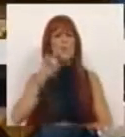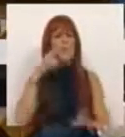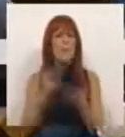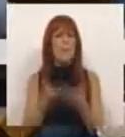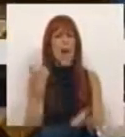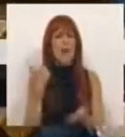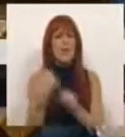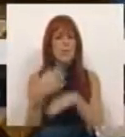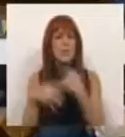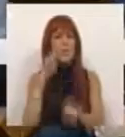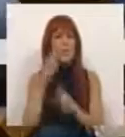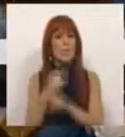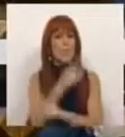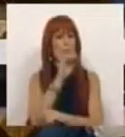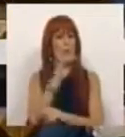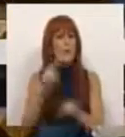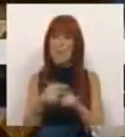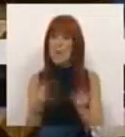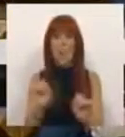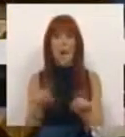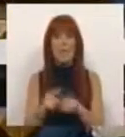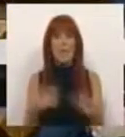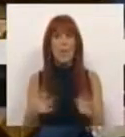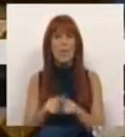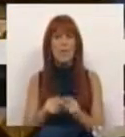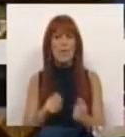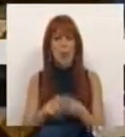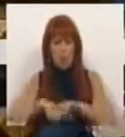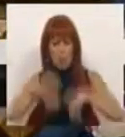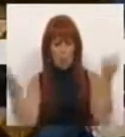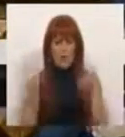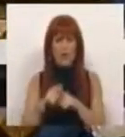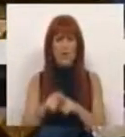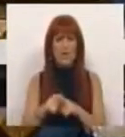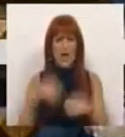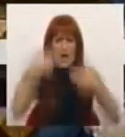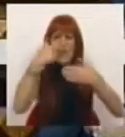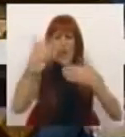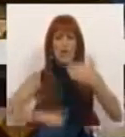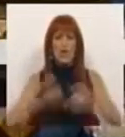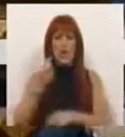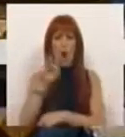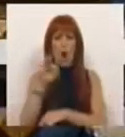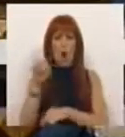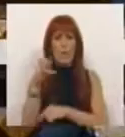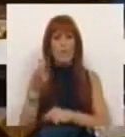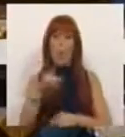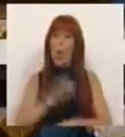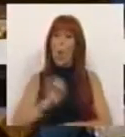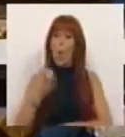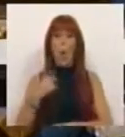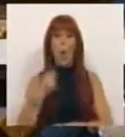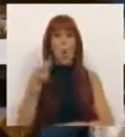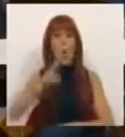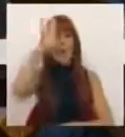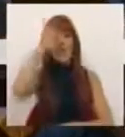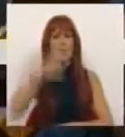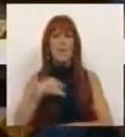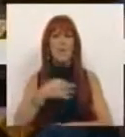mais eficácia à supervisão bancária para, de uma vez por todas, poder romper as muralhas dos offshores, ou se, afinal de contas, o anterior